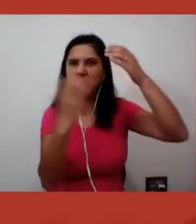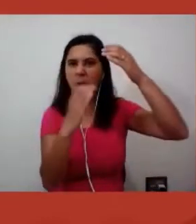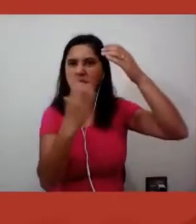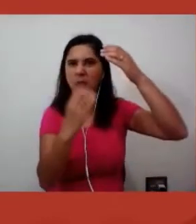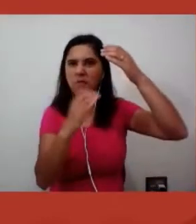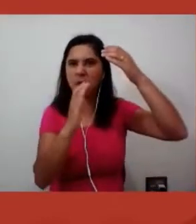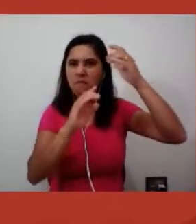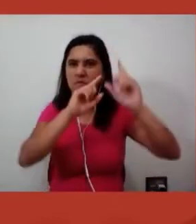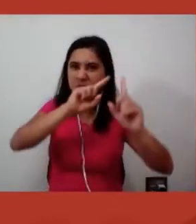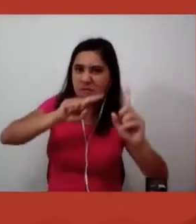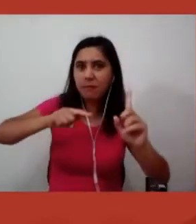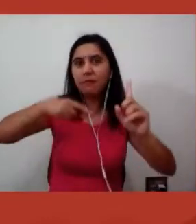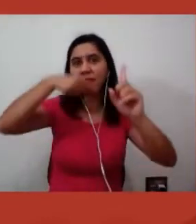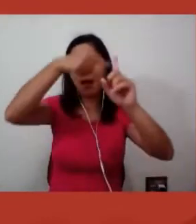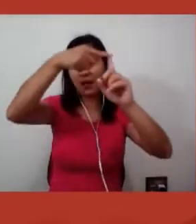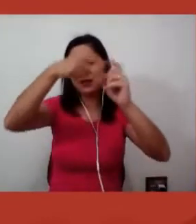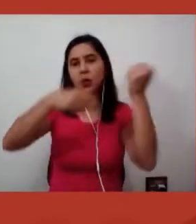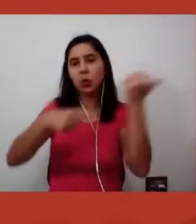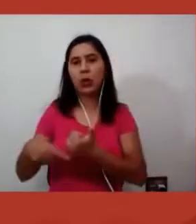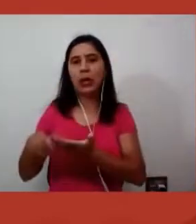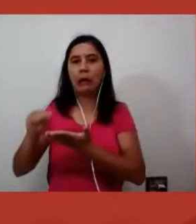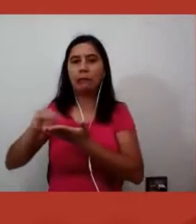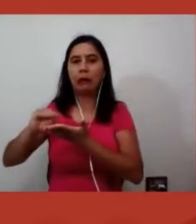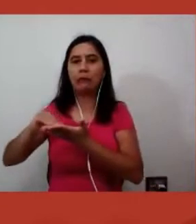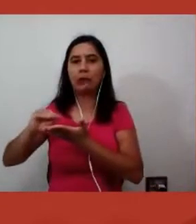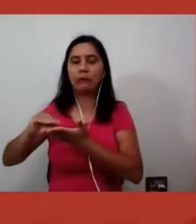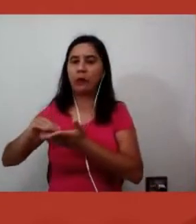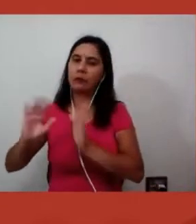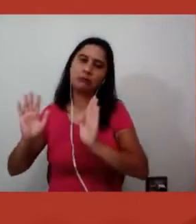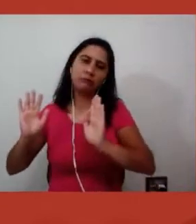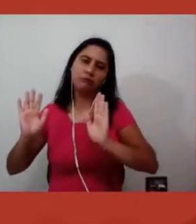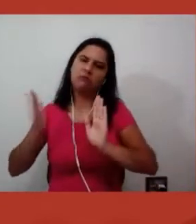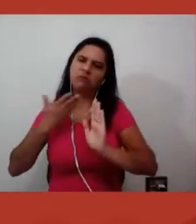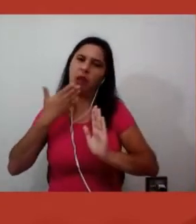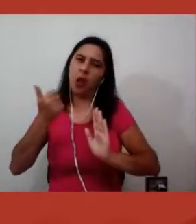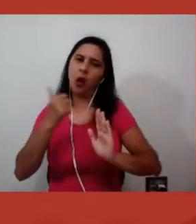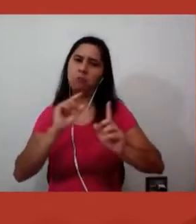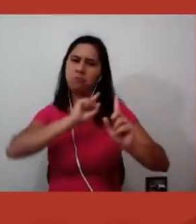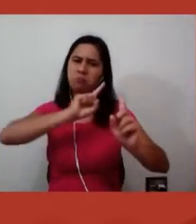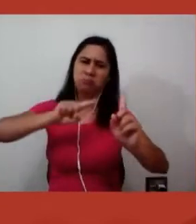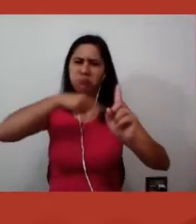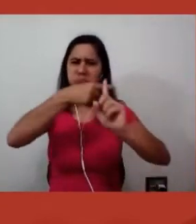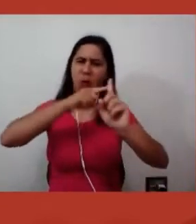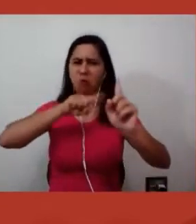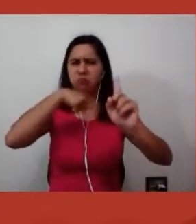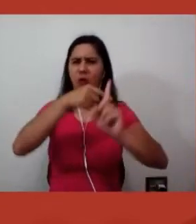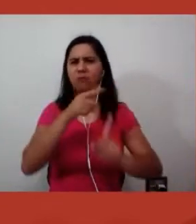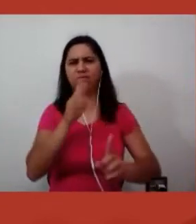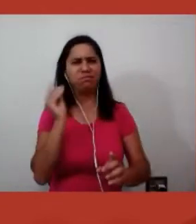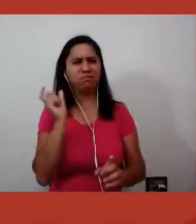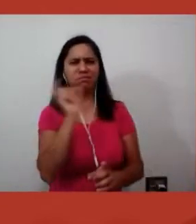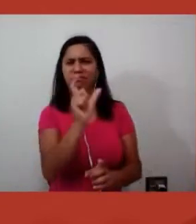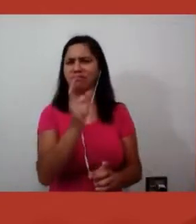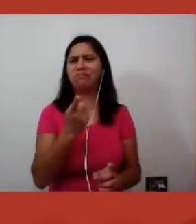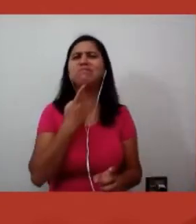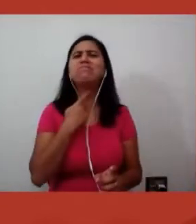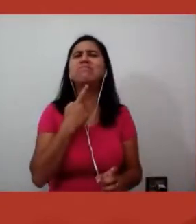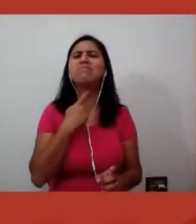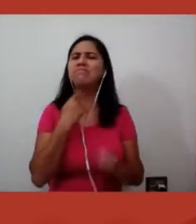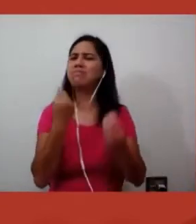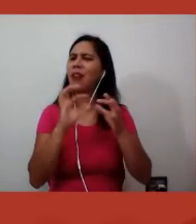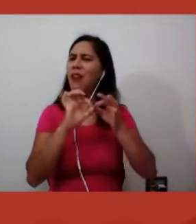pela falta. Por enquanto, acho que pode acrescentar o que quiser. Vamos lá